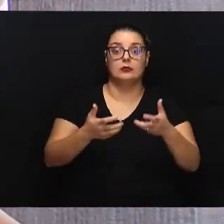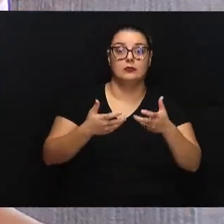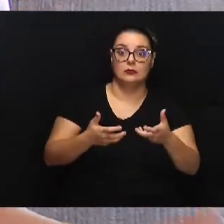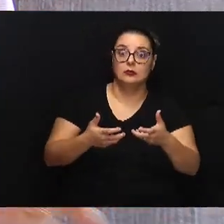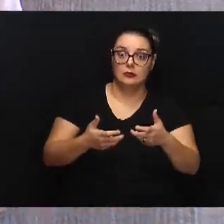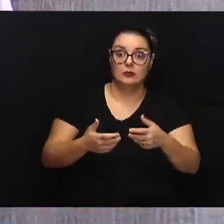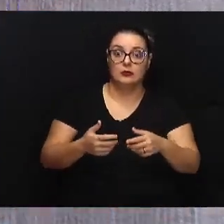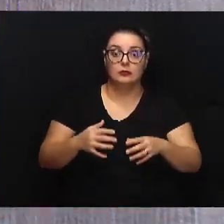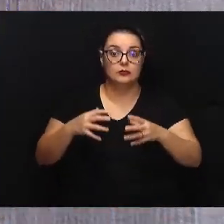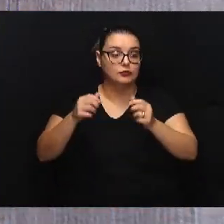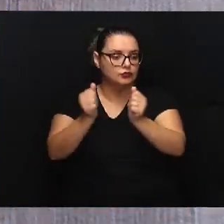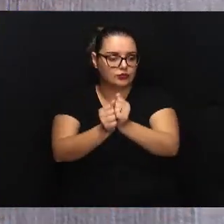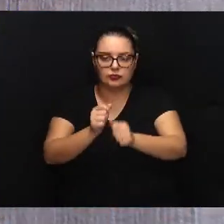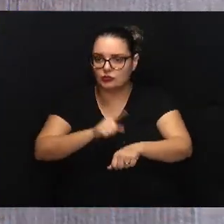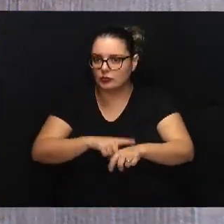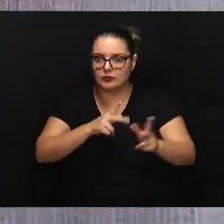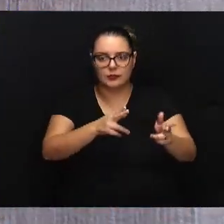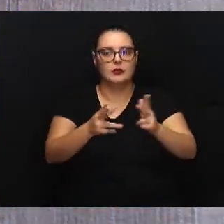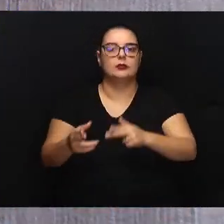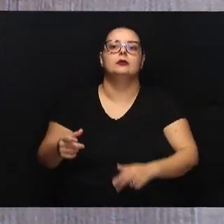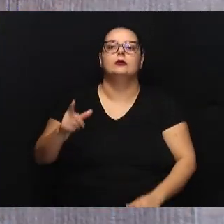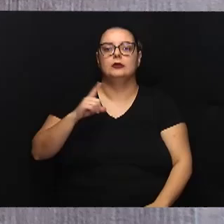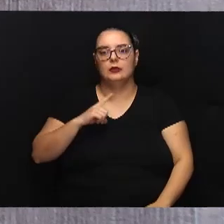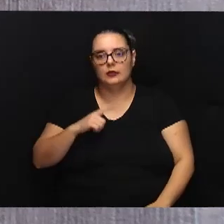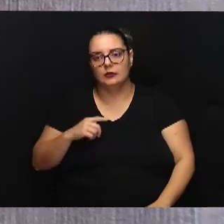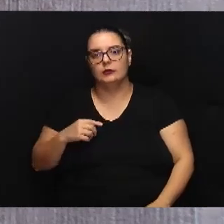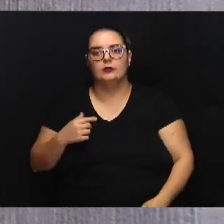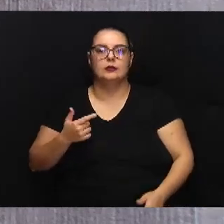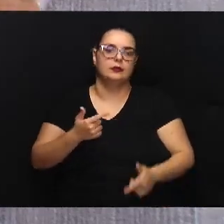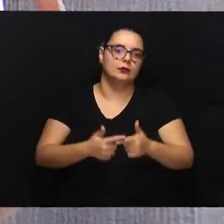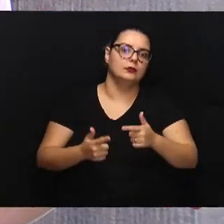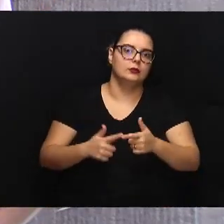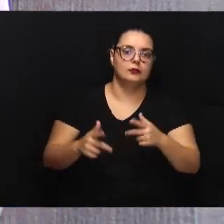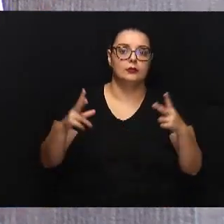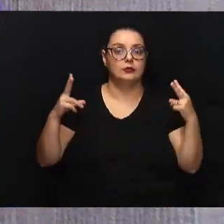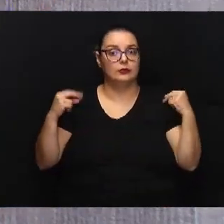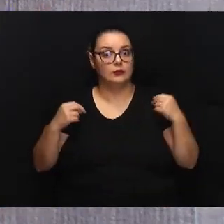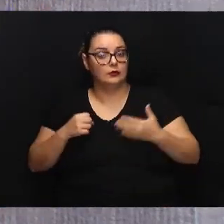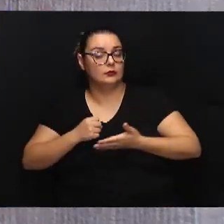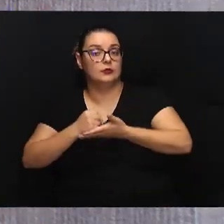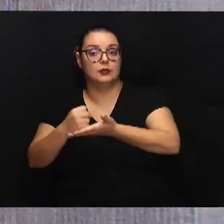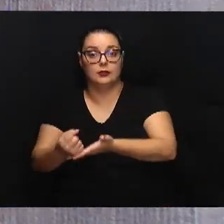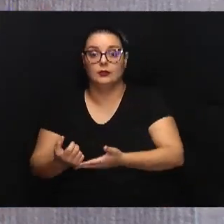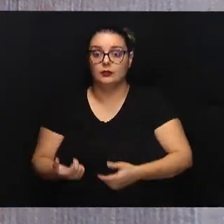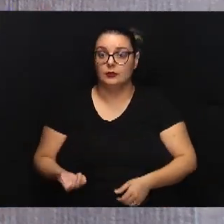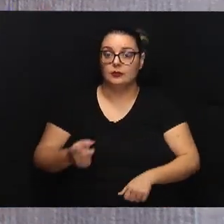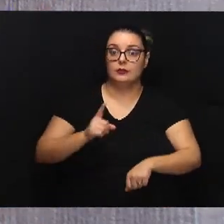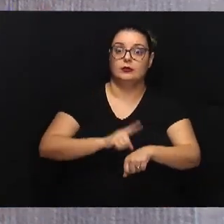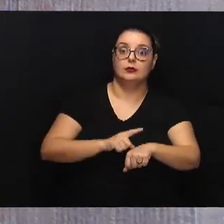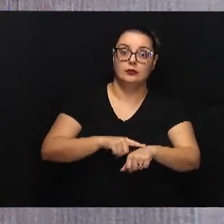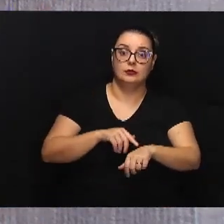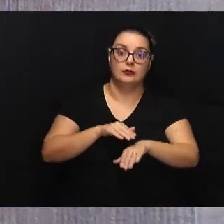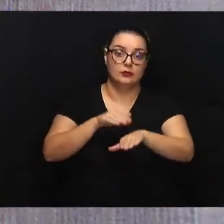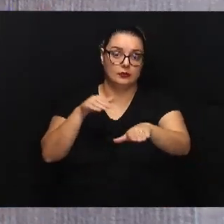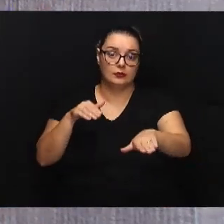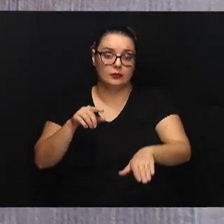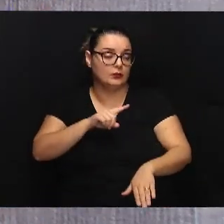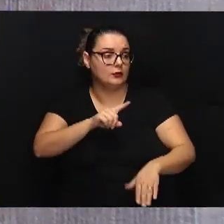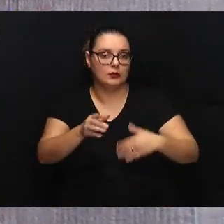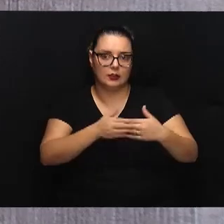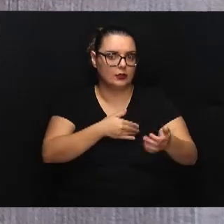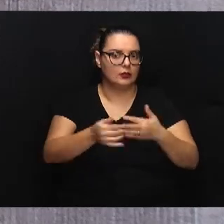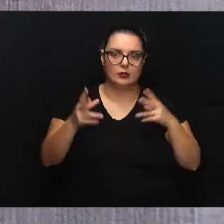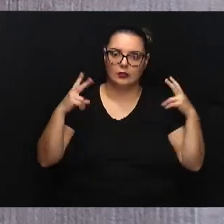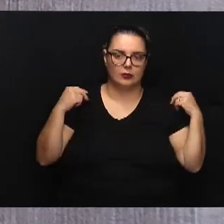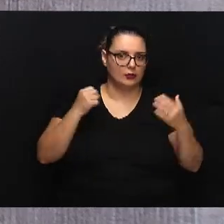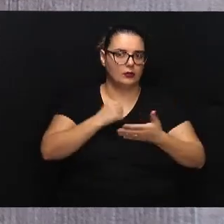horário. E aí eu tenho essa questão da entrega, dos motoristas, da disponibilidade, o trânsito. Não é qualquer motorista que faz a sua entrega? Não,